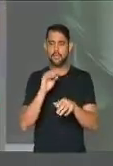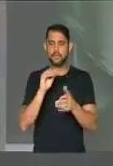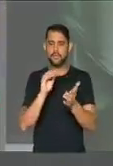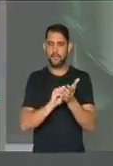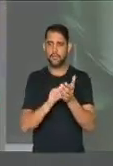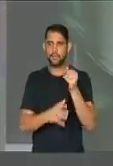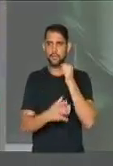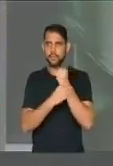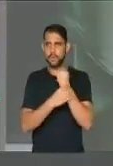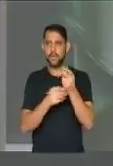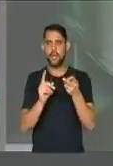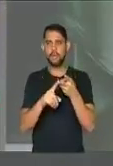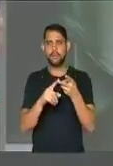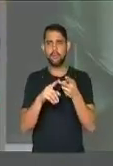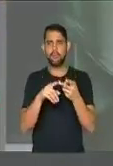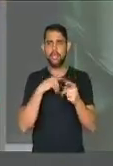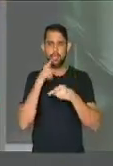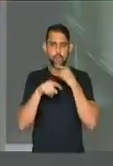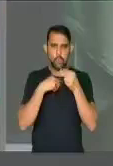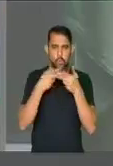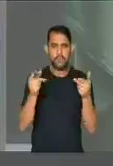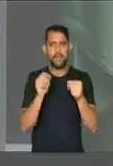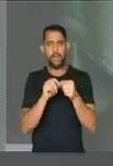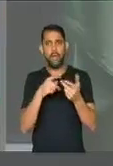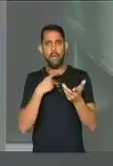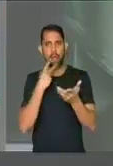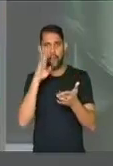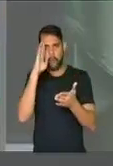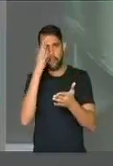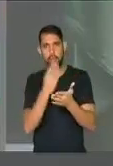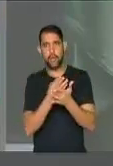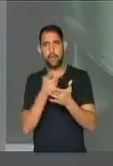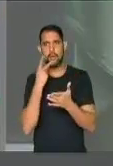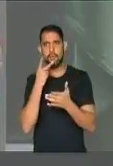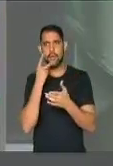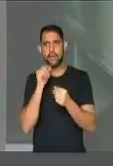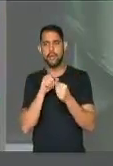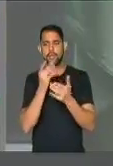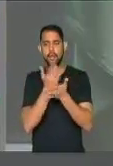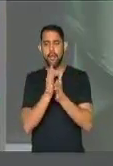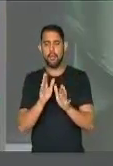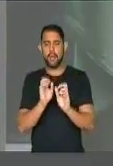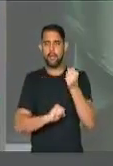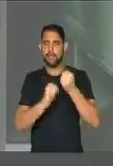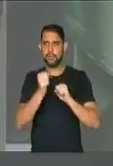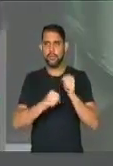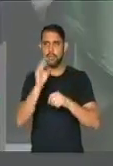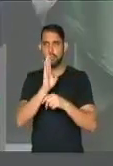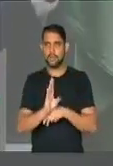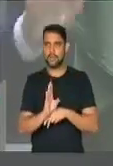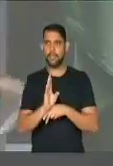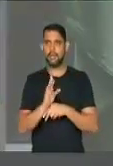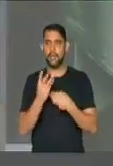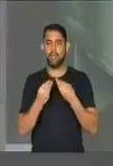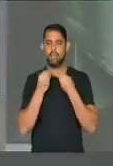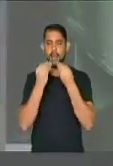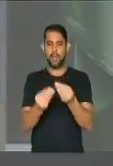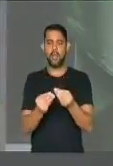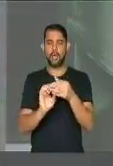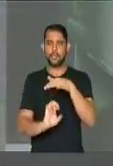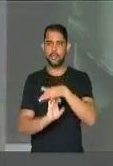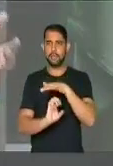insegurança, mais incerteza. É apostar na desindustrialização, é oferecer